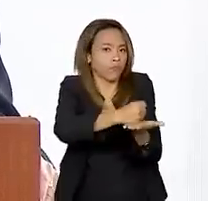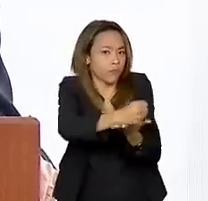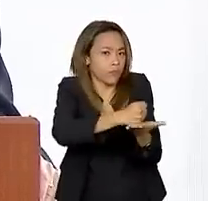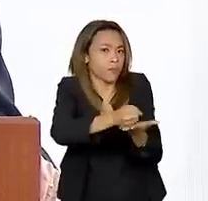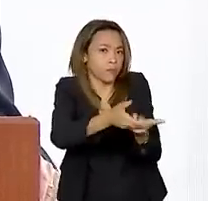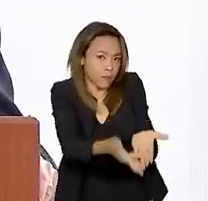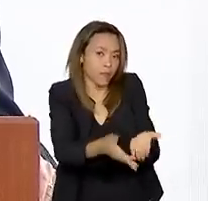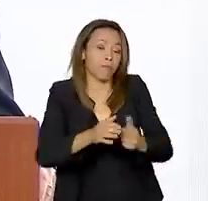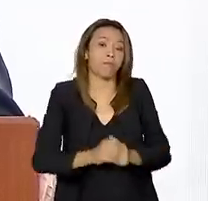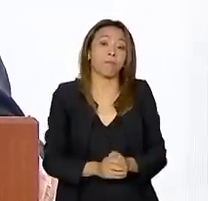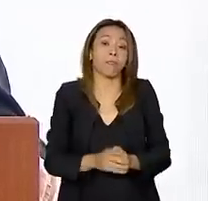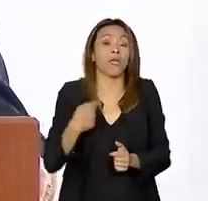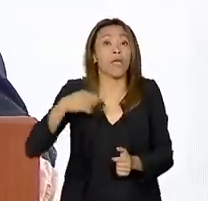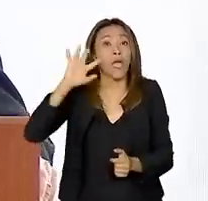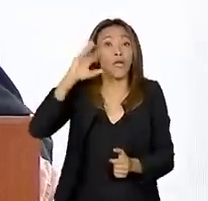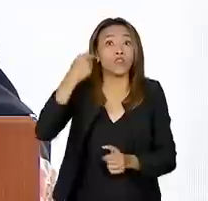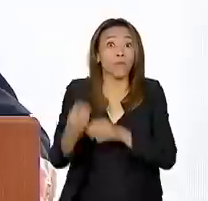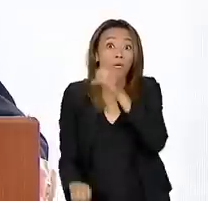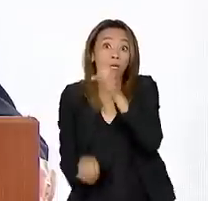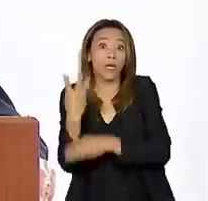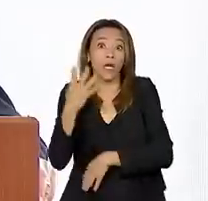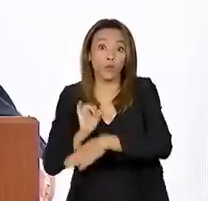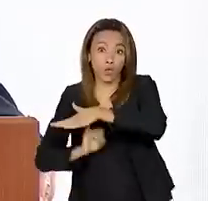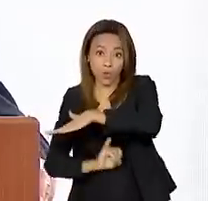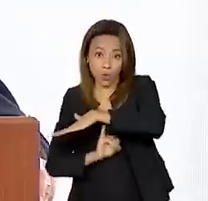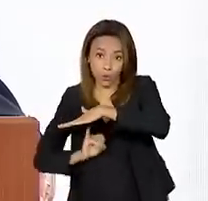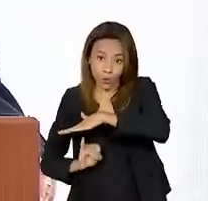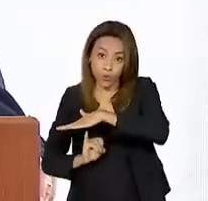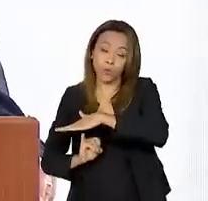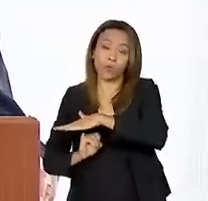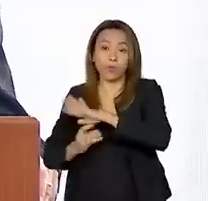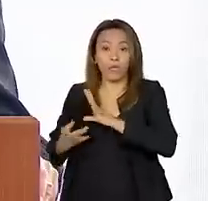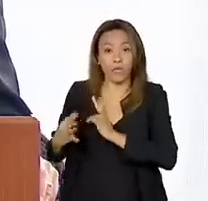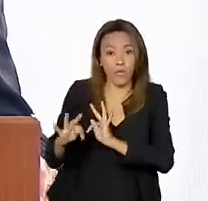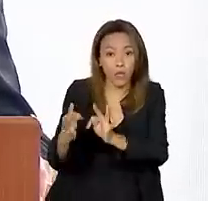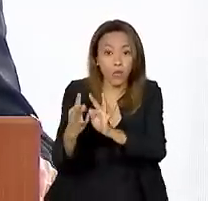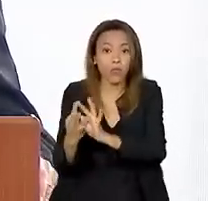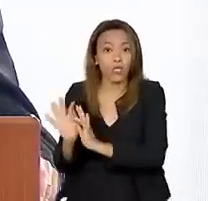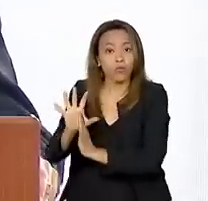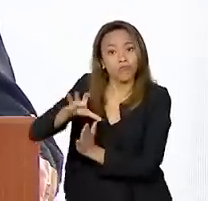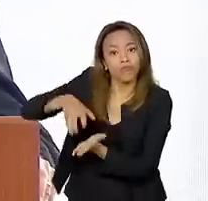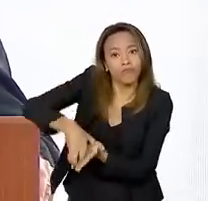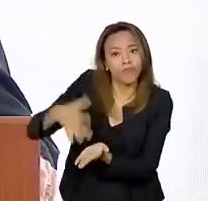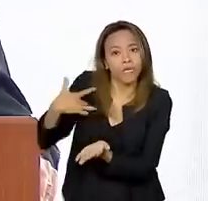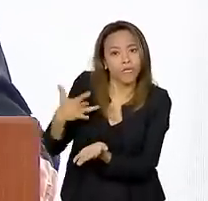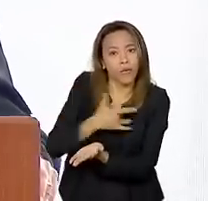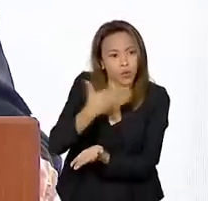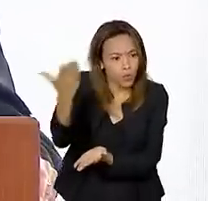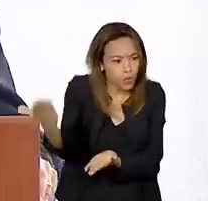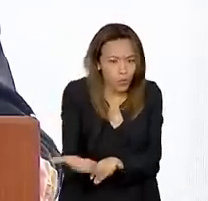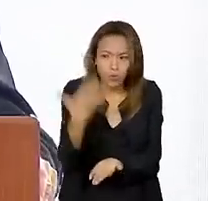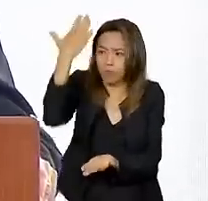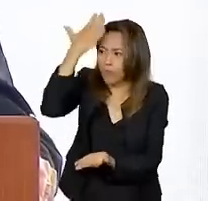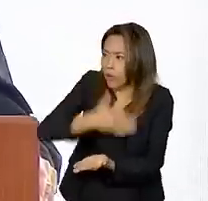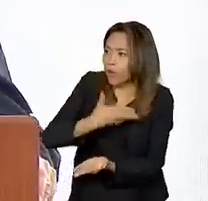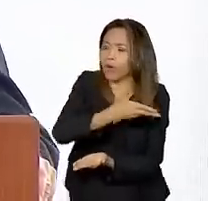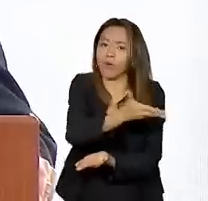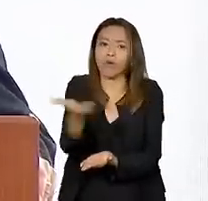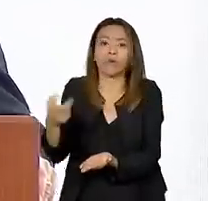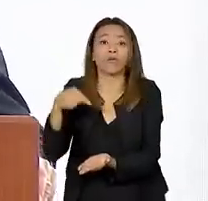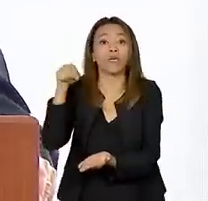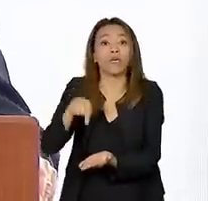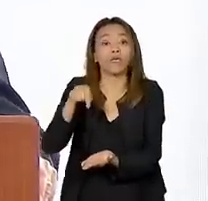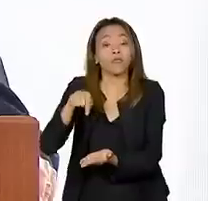naquele momento, nós resolvemos botar o Instituto de Tecnologia da Saúde, o que hoje, esse evento aqui, comprova o quão é importante